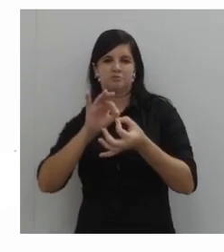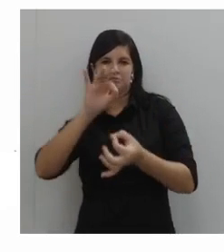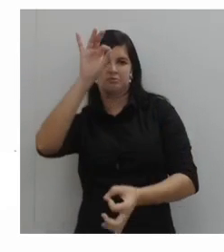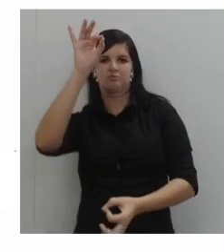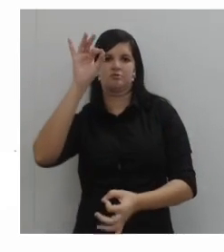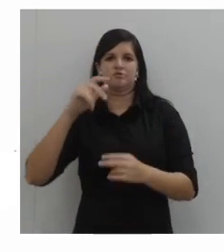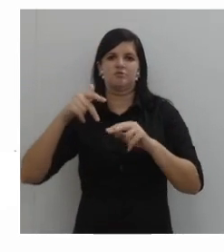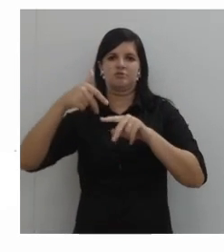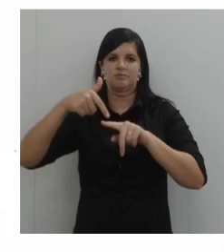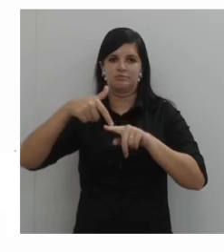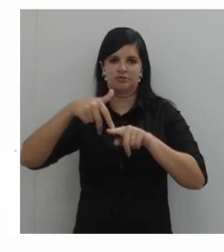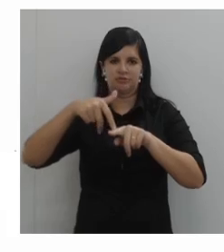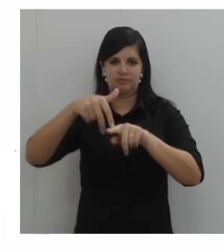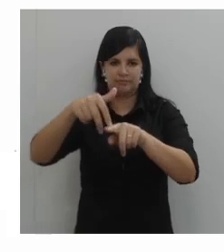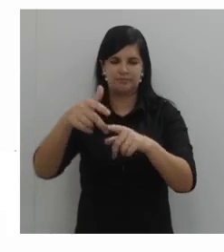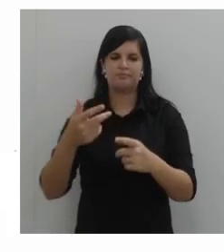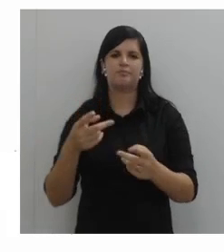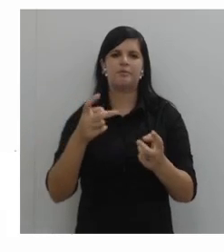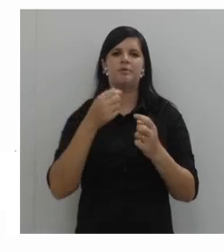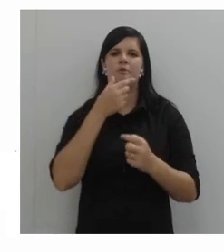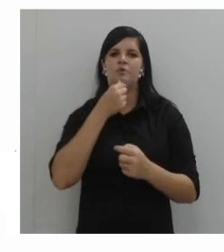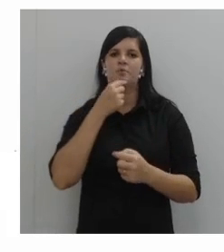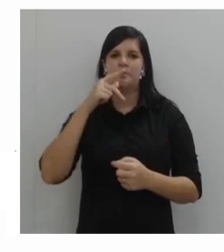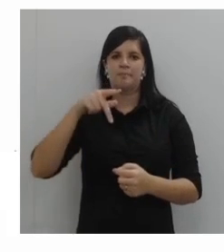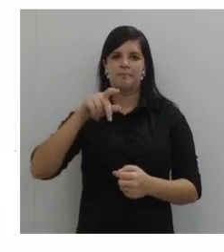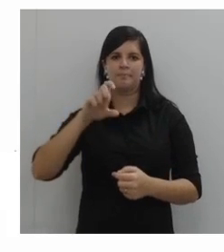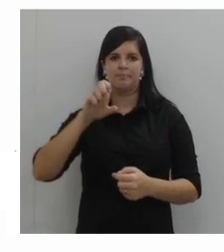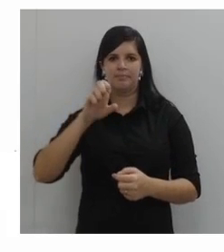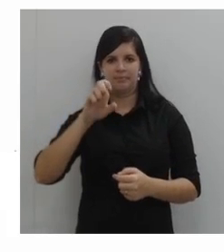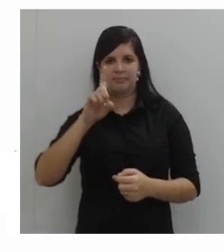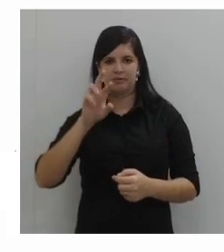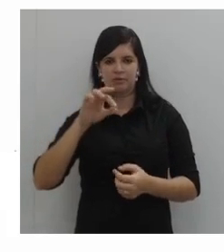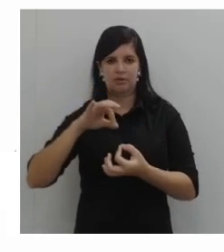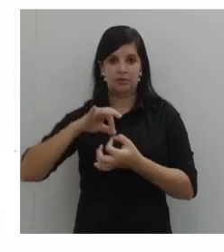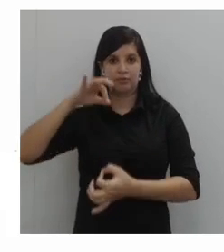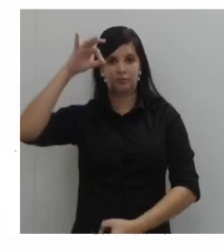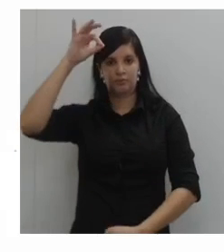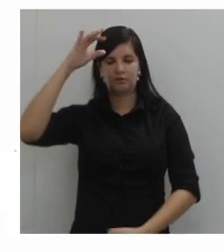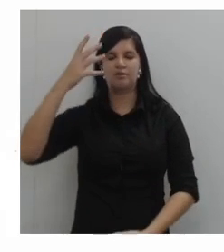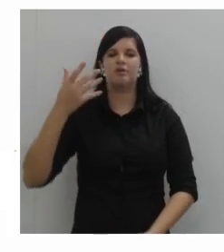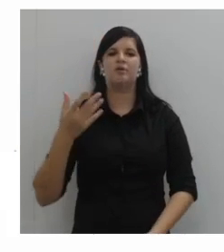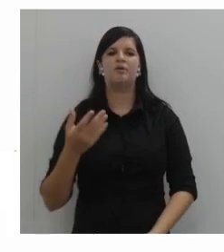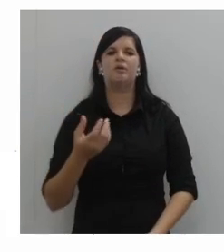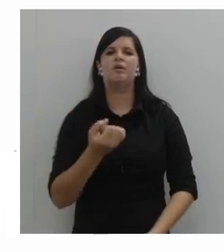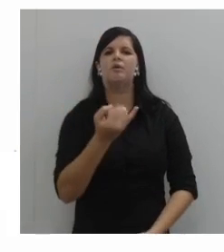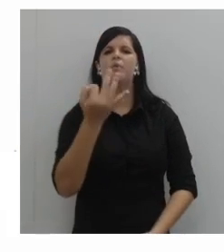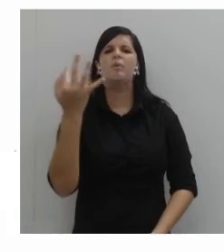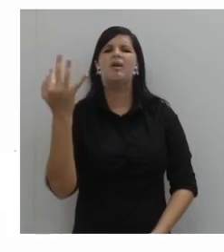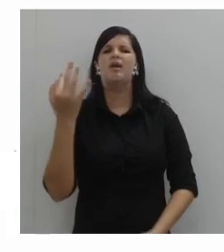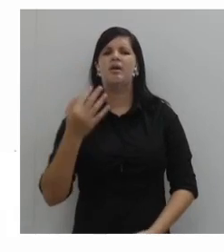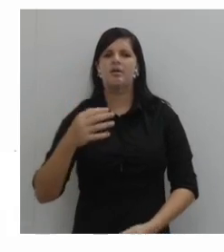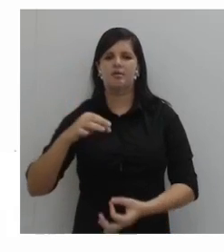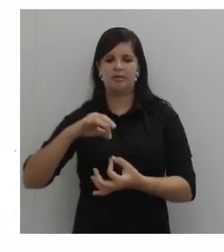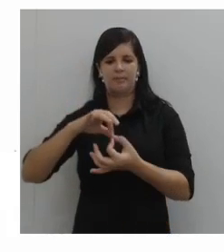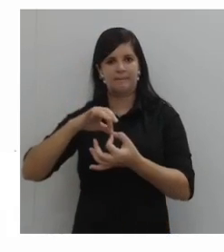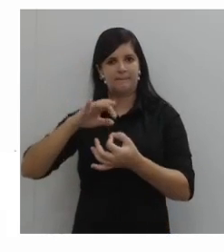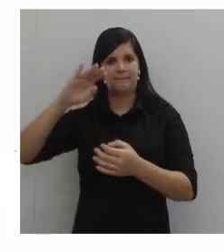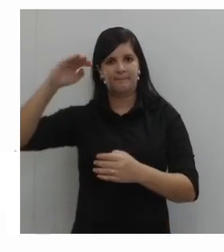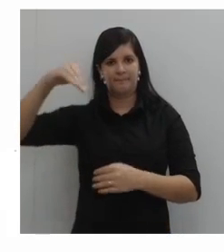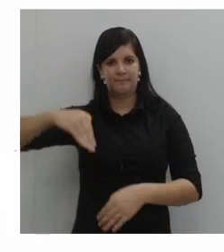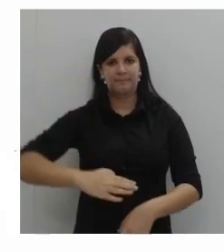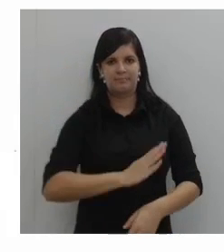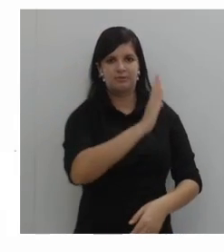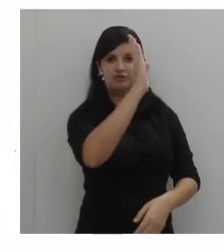Considerando a altura de Pedro, desconsiderando, né, a altura de Pedro, qual é a altura em metros dessa pista